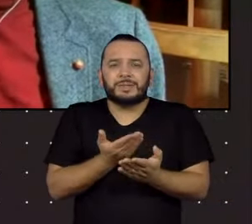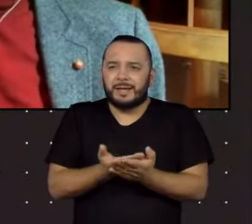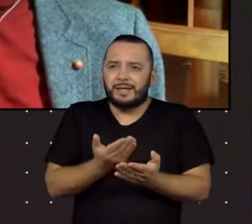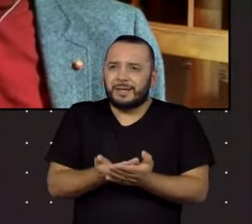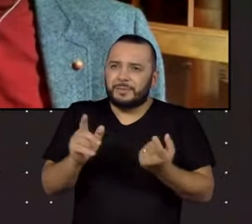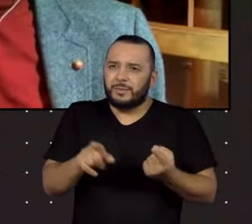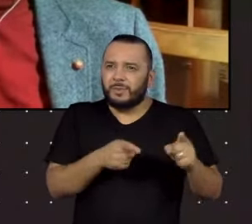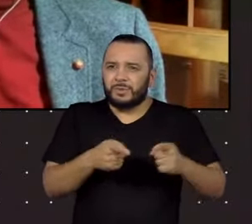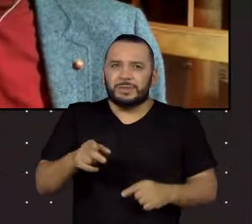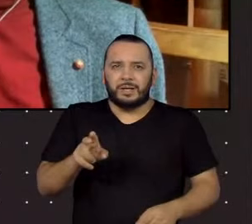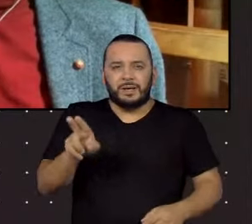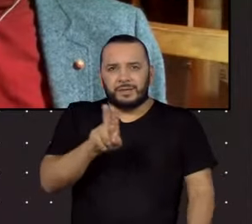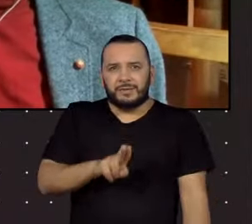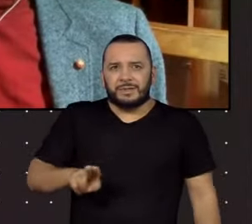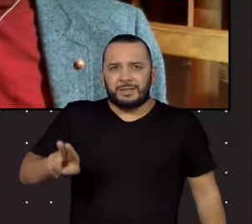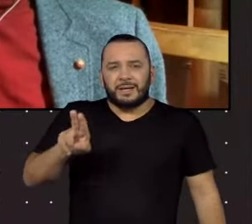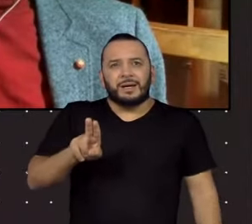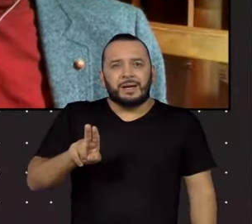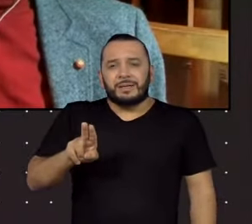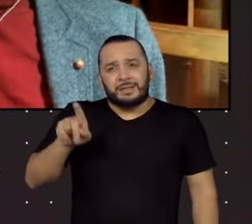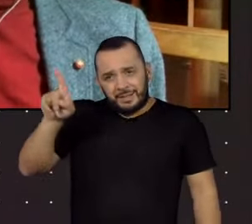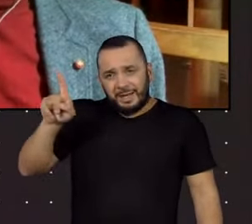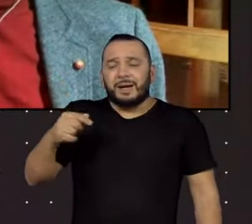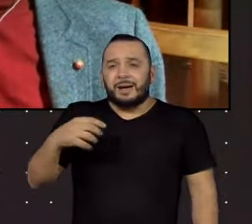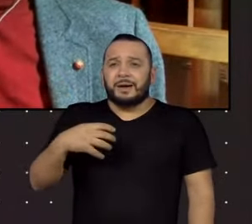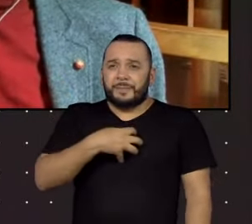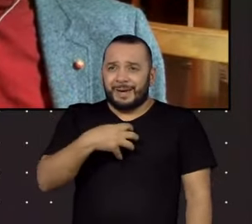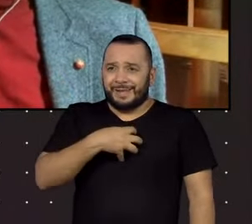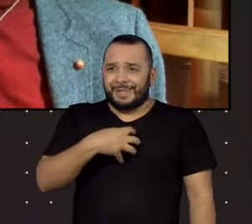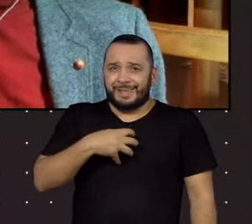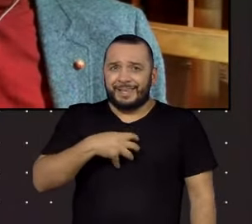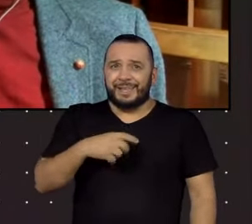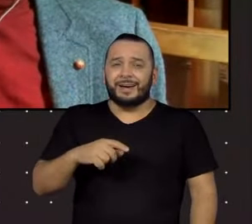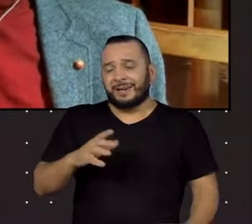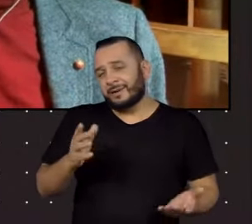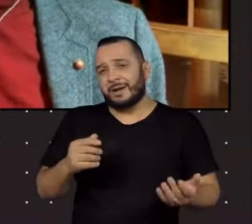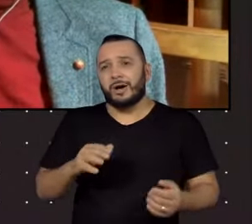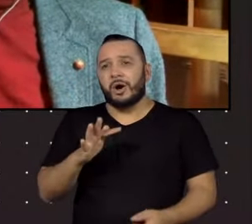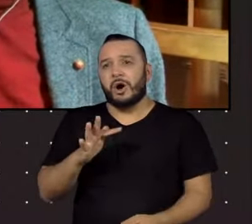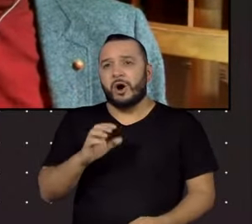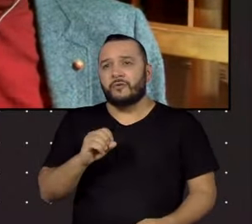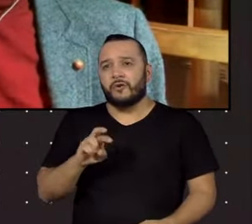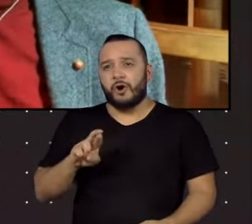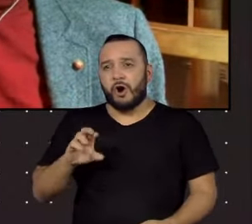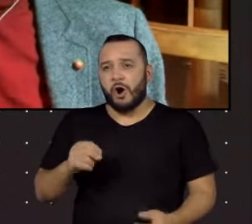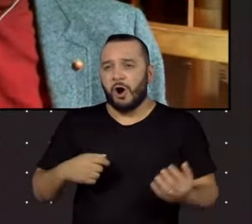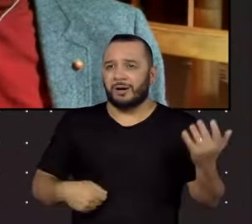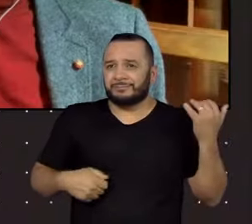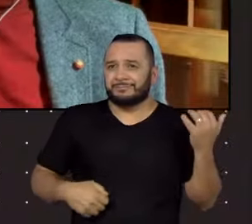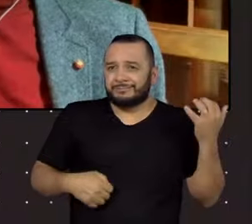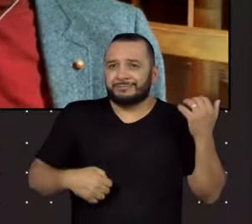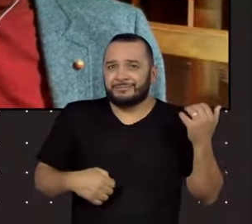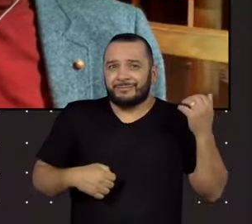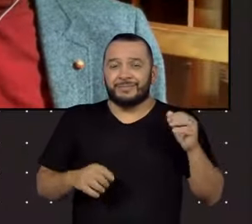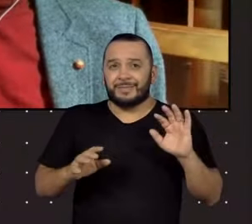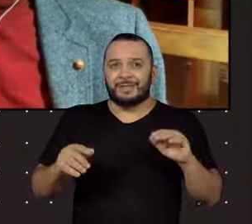música na Universidade de Salvador, da Bahia, com Correuter e tal, Boulez e Stockhausen eram